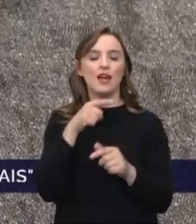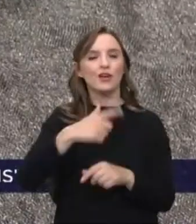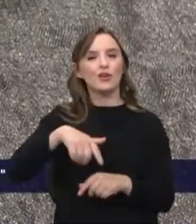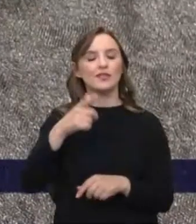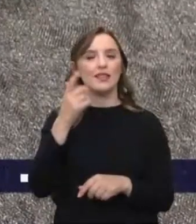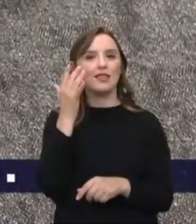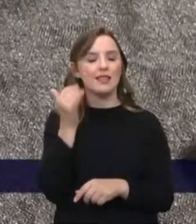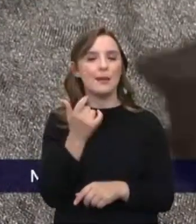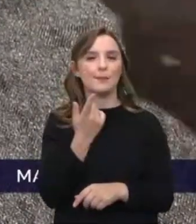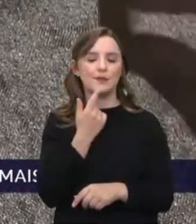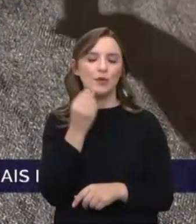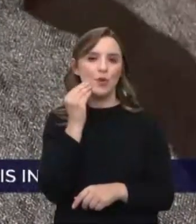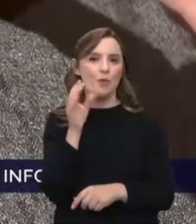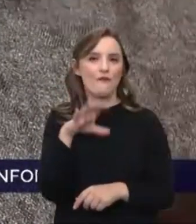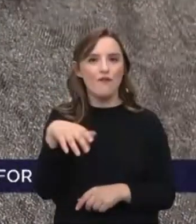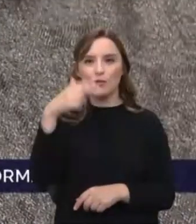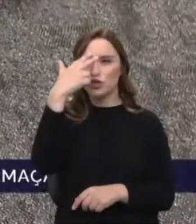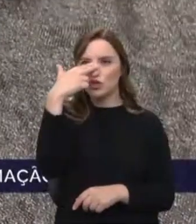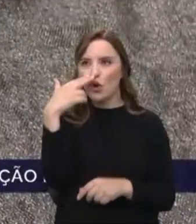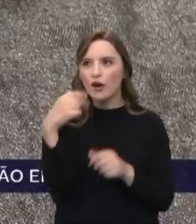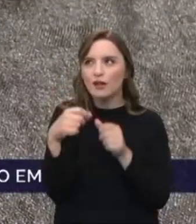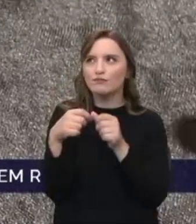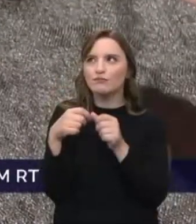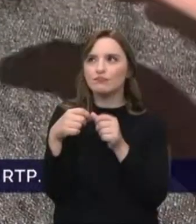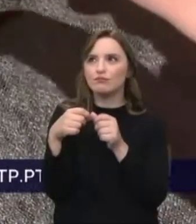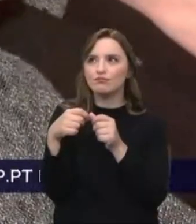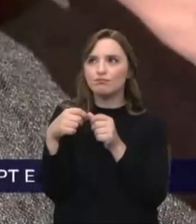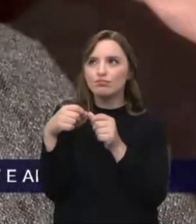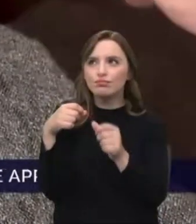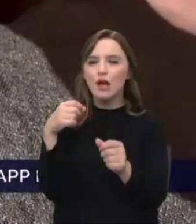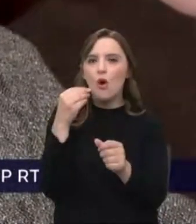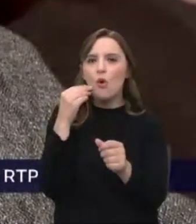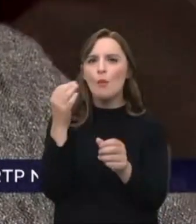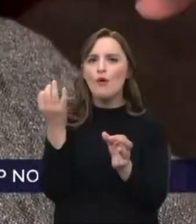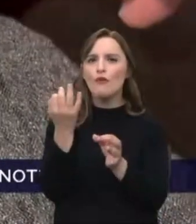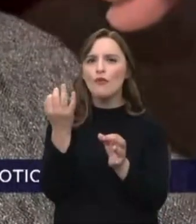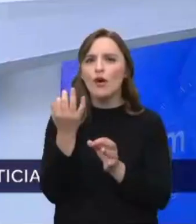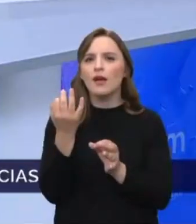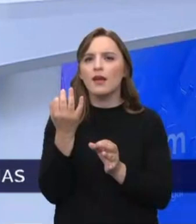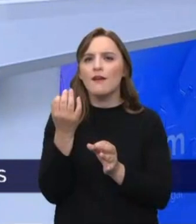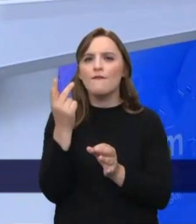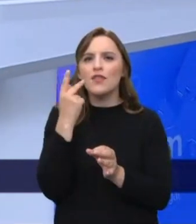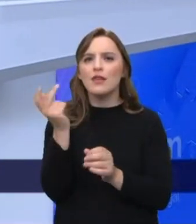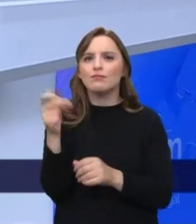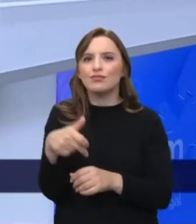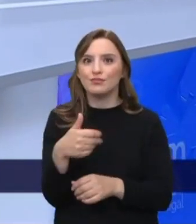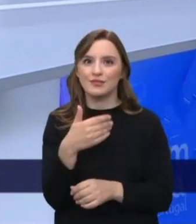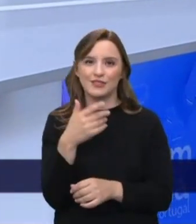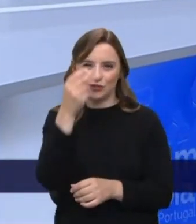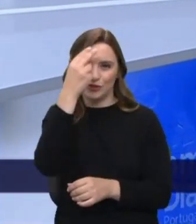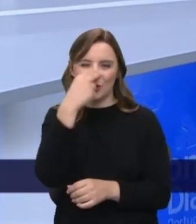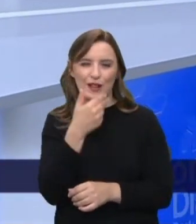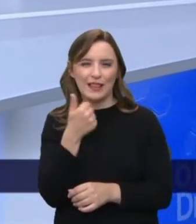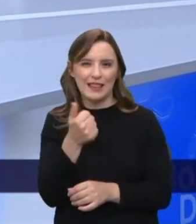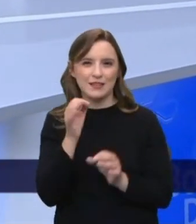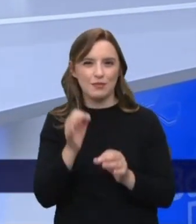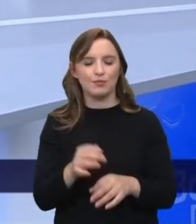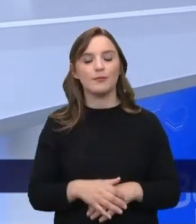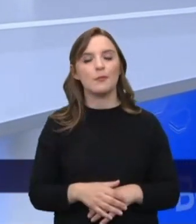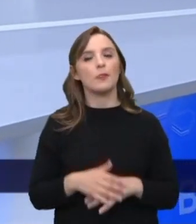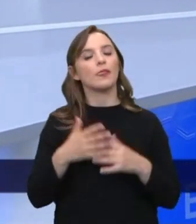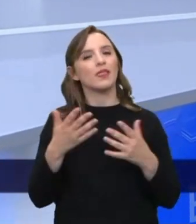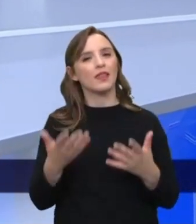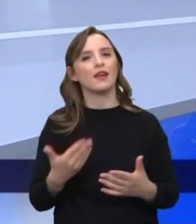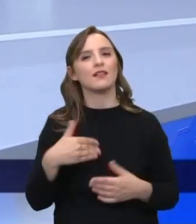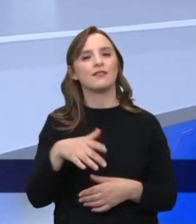fundo, esta história lindíssima que é como é que apareceu a vida no nosso planeta. Miguel, e vamos agora perceber se